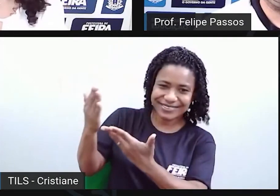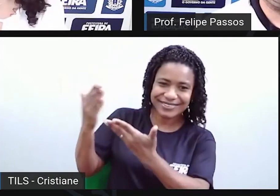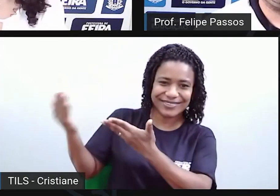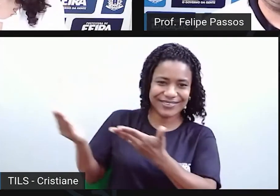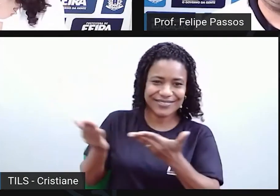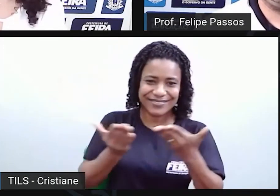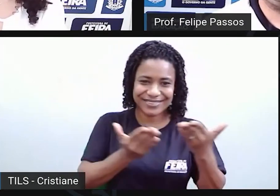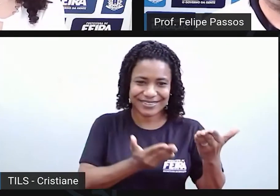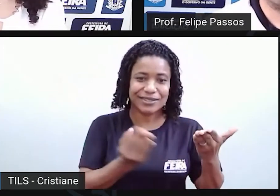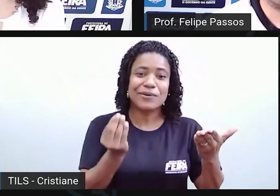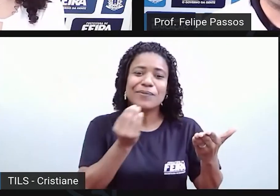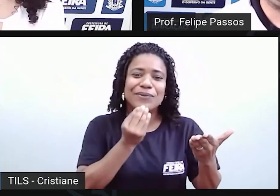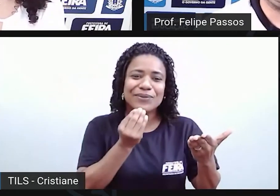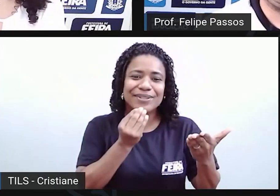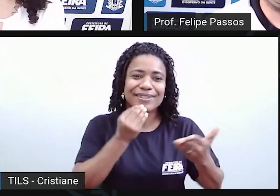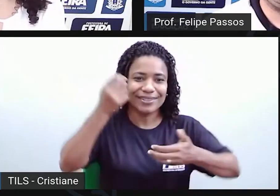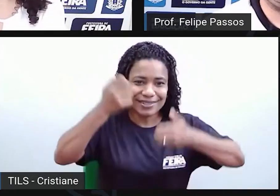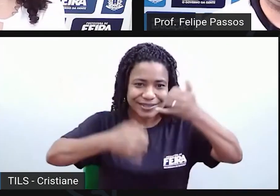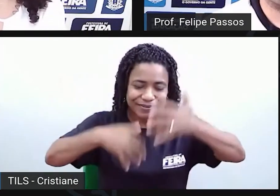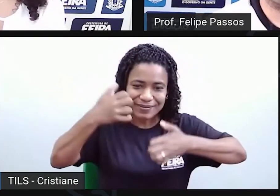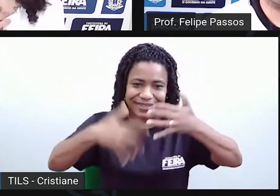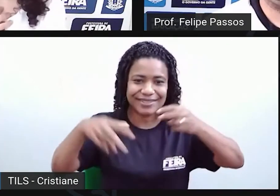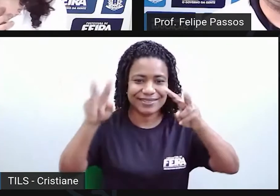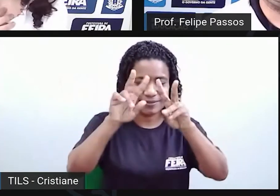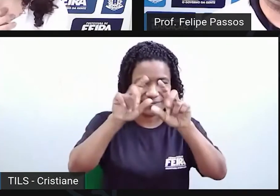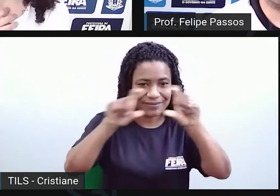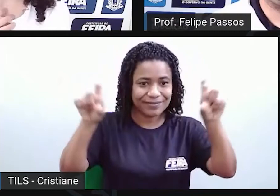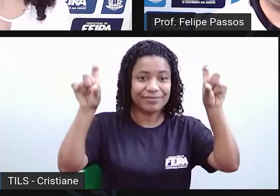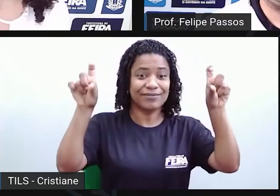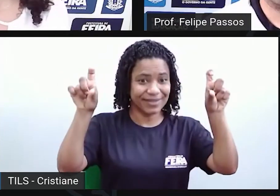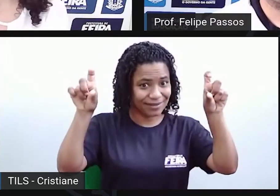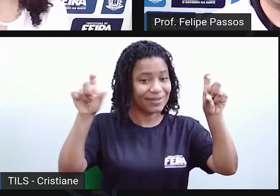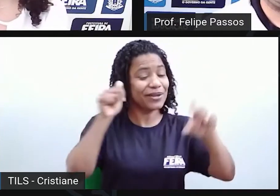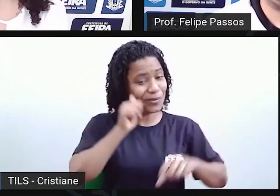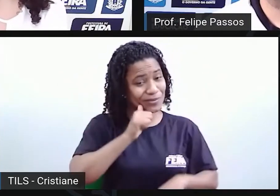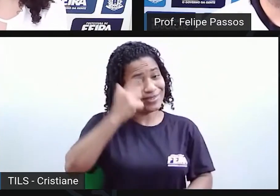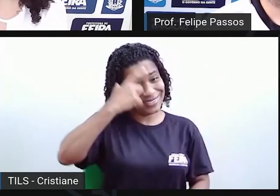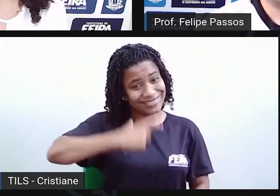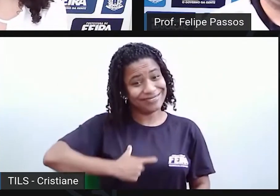a oportunidade de falar sobre um tema que me atinge enquanto mulher